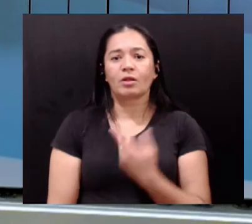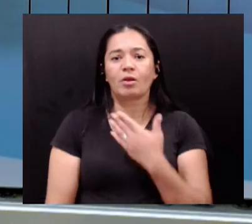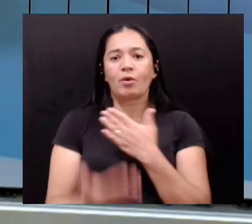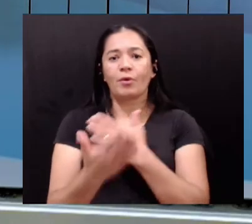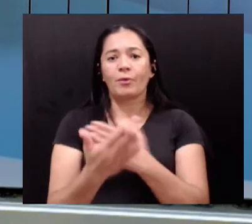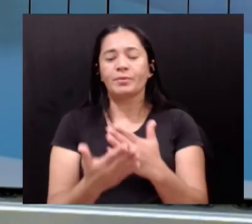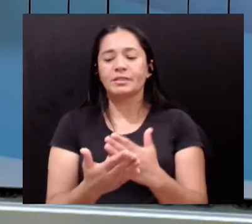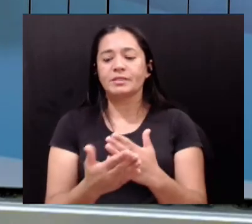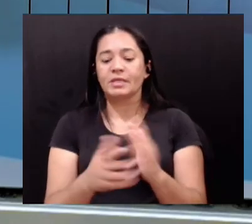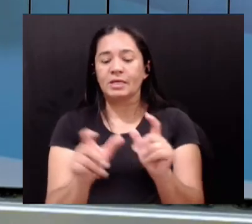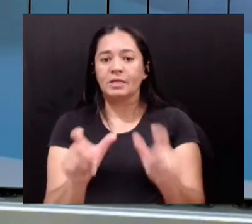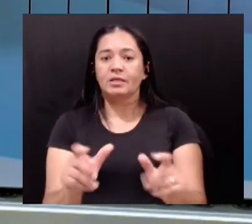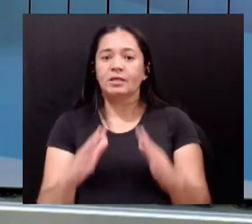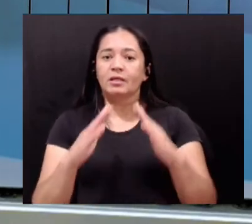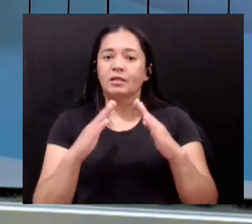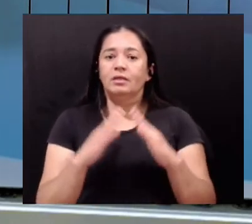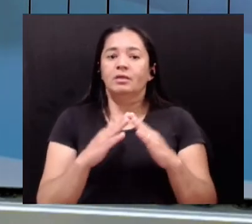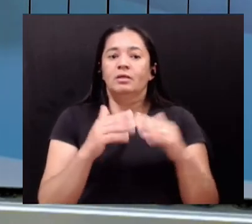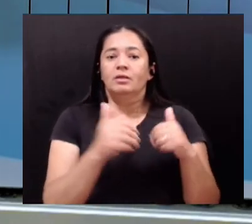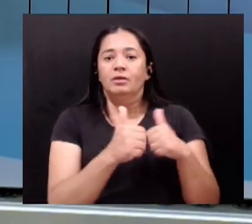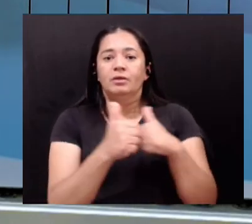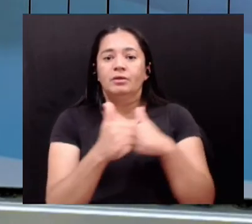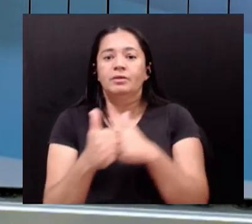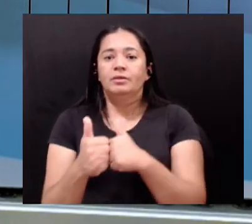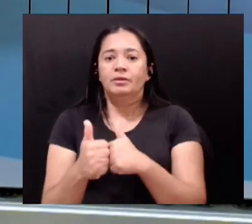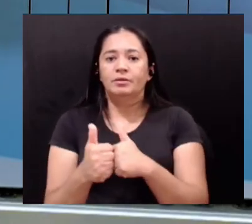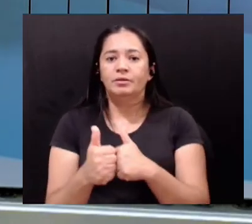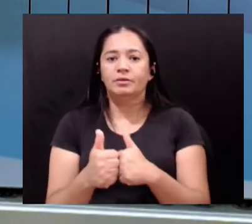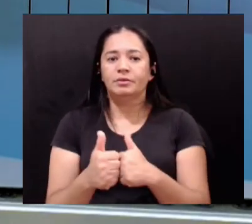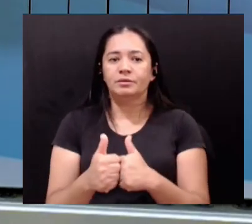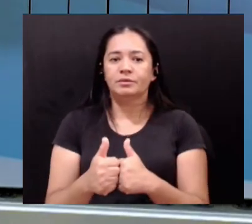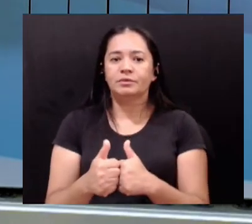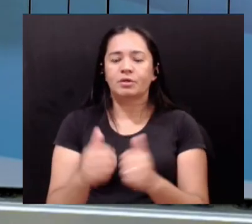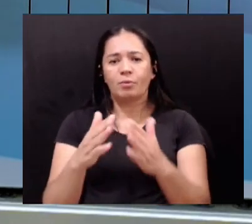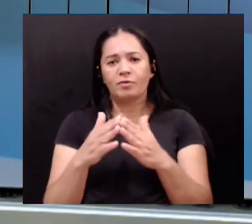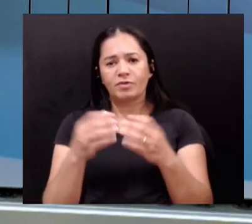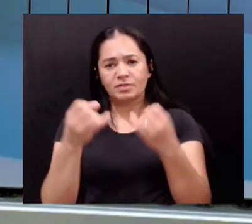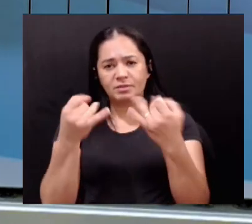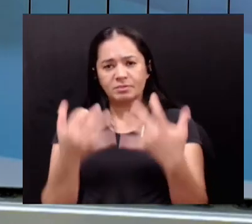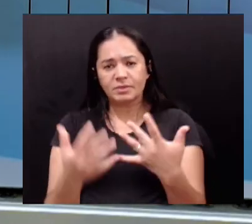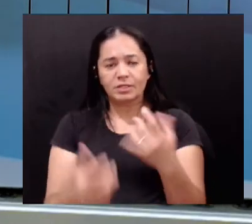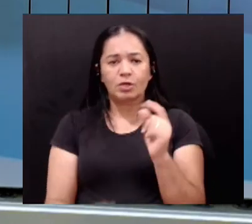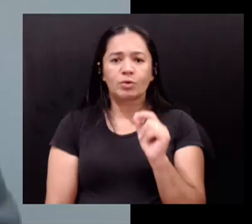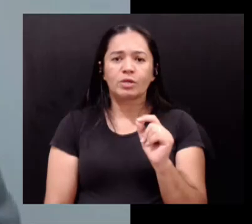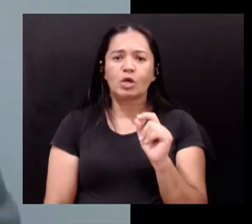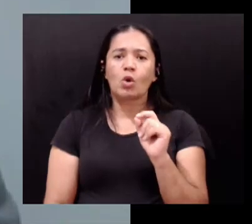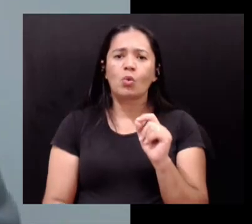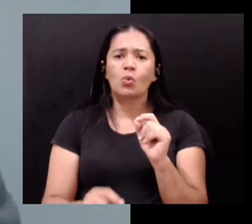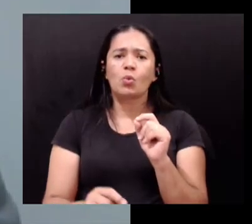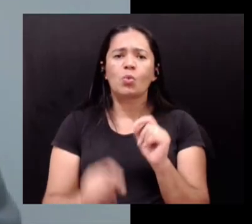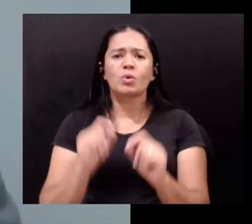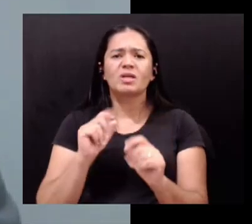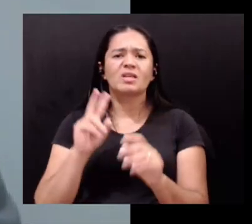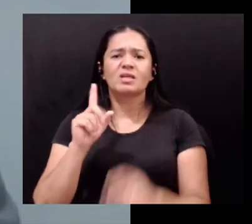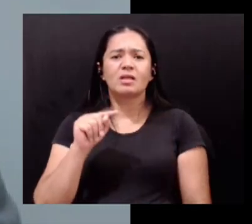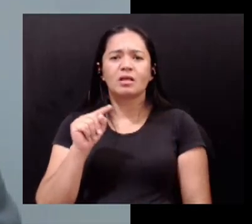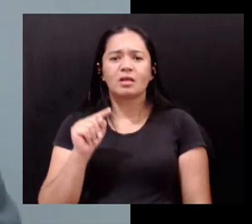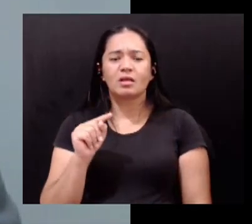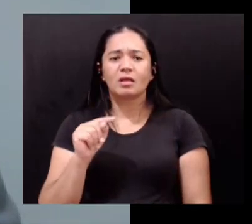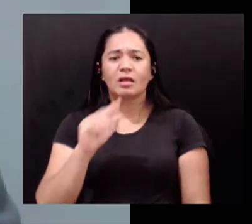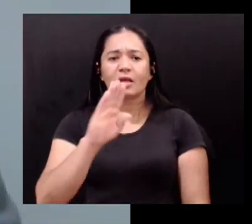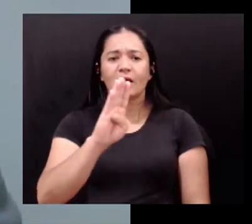acompanhando aqui o nosso quadro, queria que o senhor falasse um pouquinho o que é essa bactéria. A bactéria H. pylori, né,